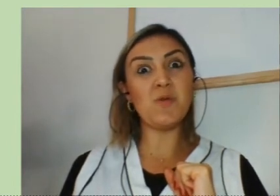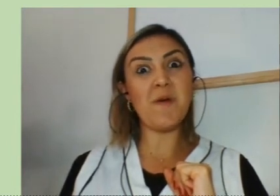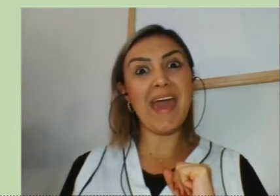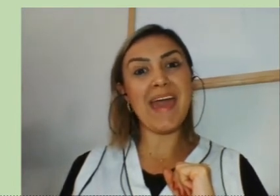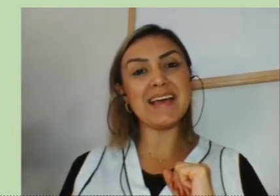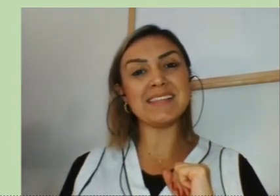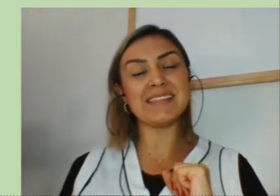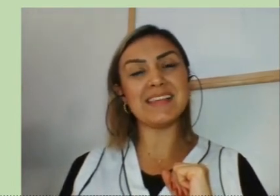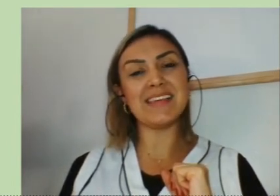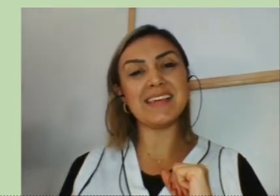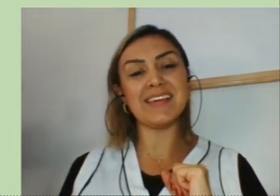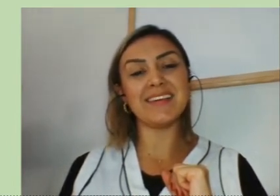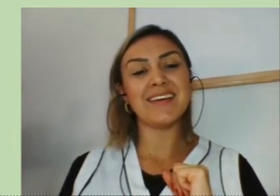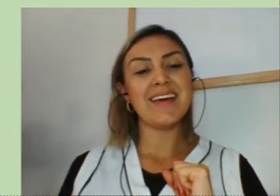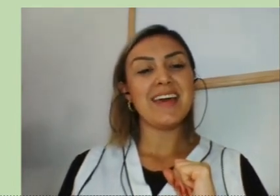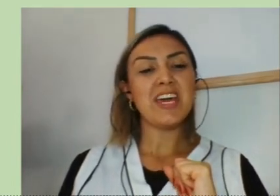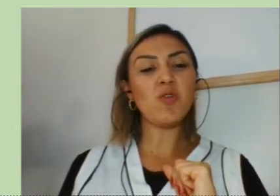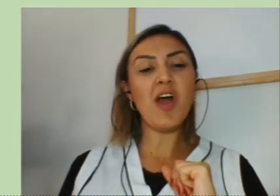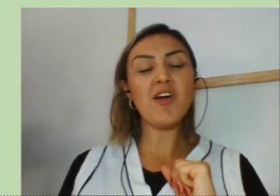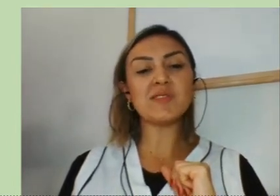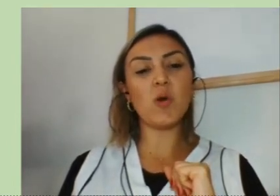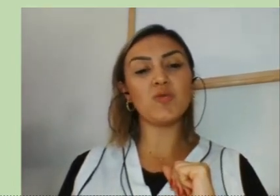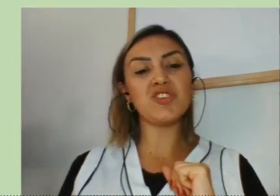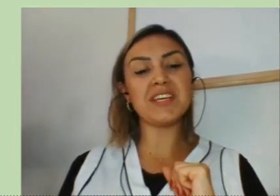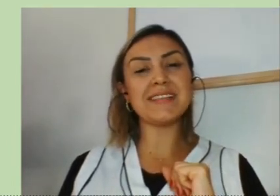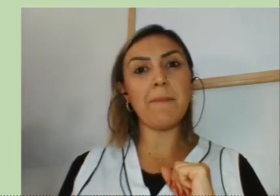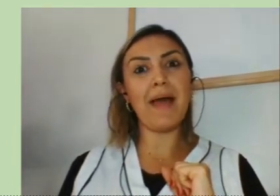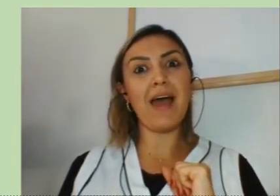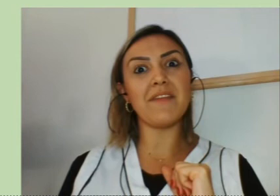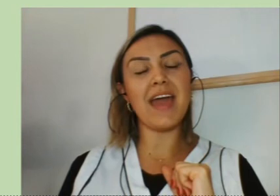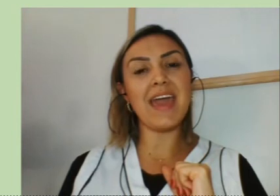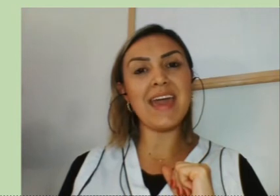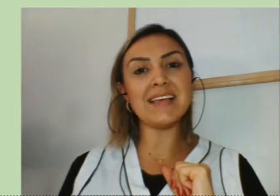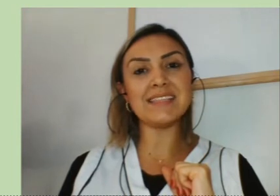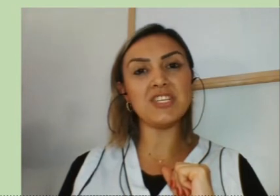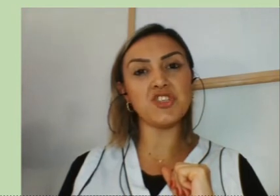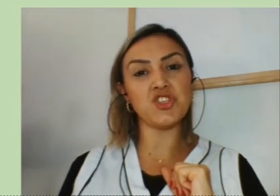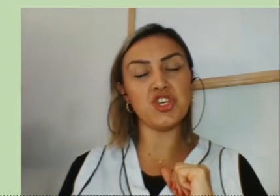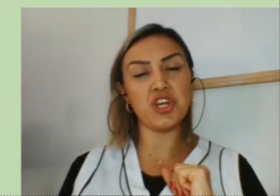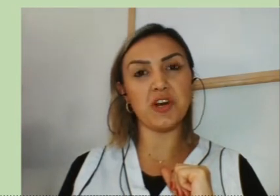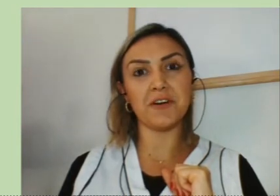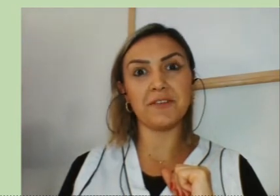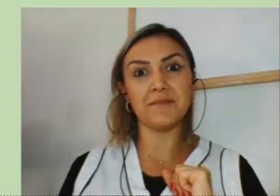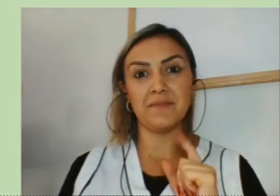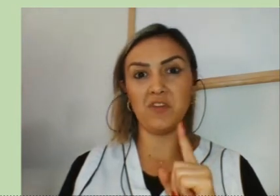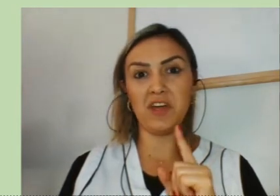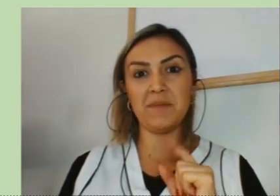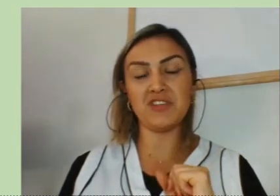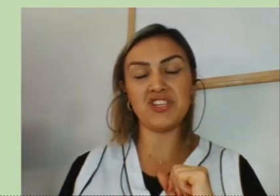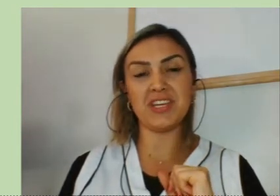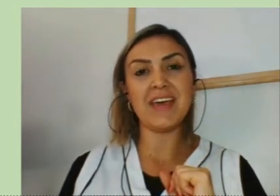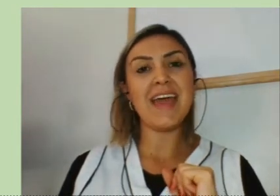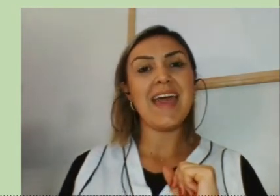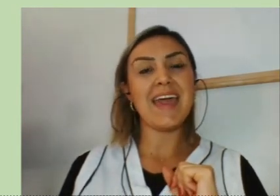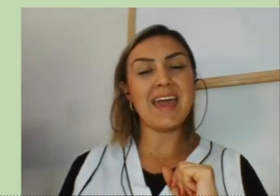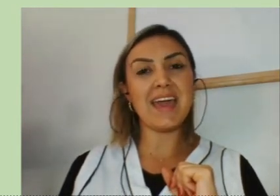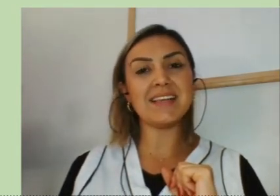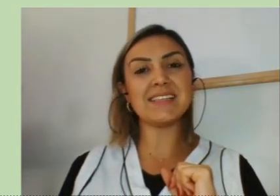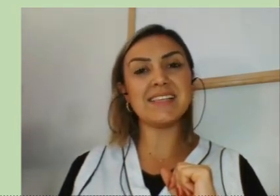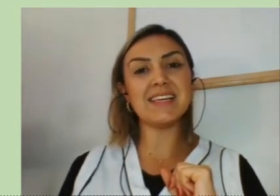som do S. E qual é o som do X na palavra existir? Vou repetir,